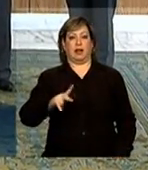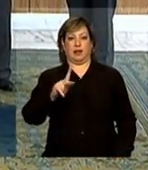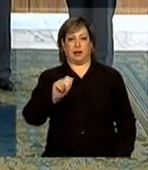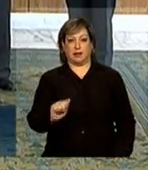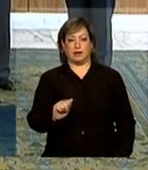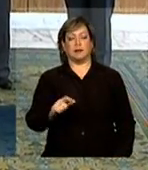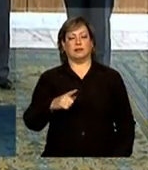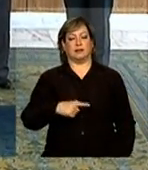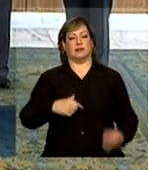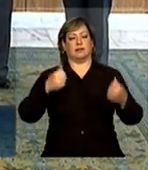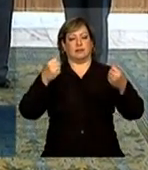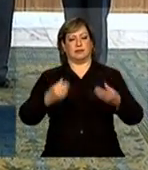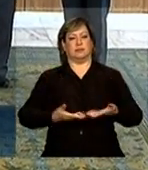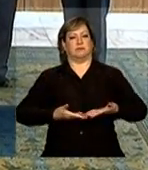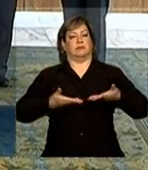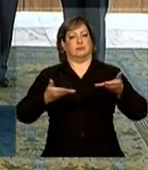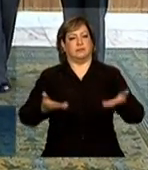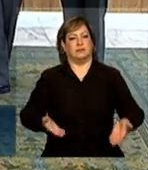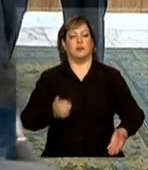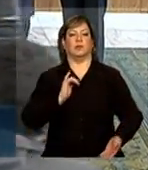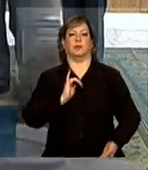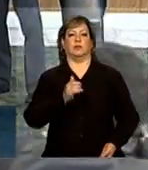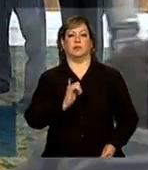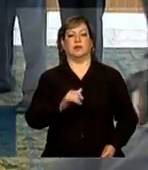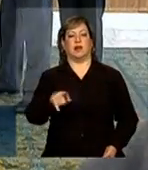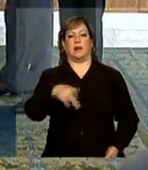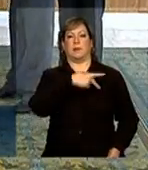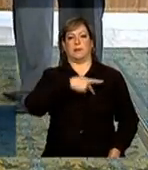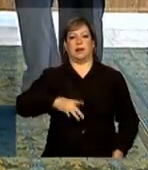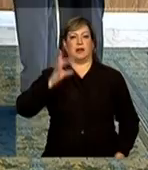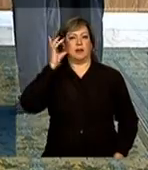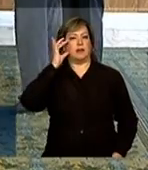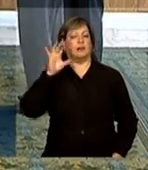é apresentado, né, se apresenta a presidenta Dilma Rousseff